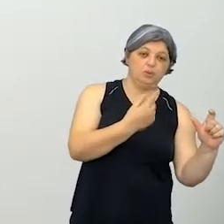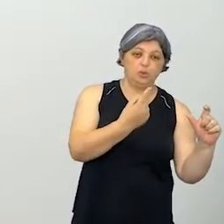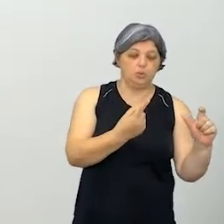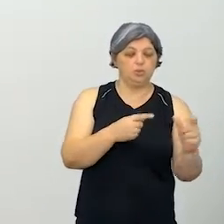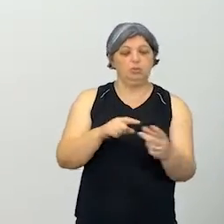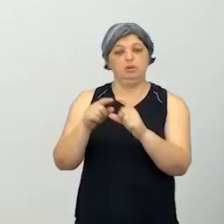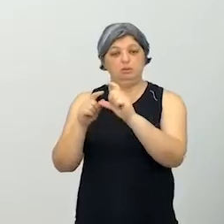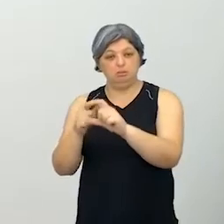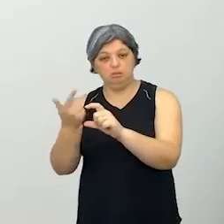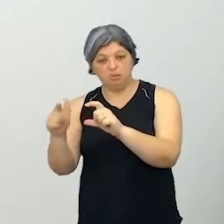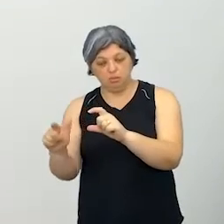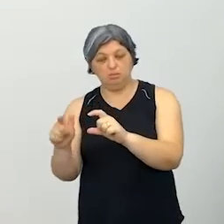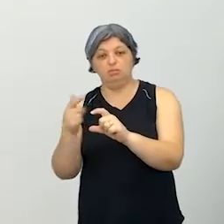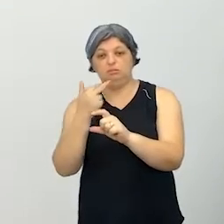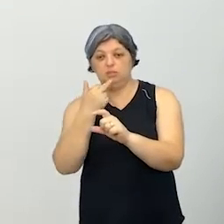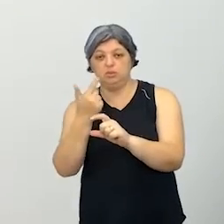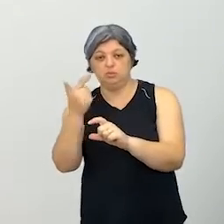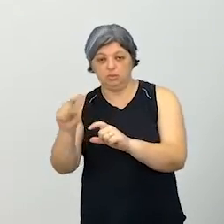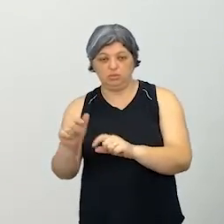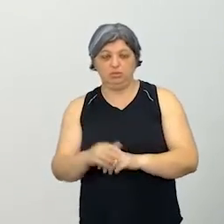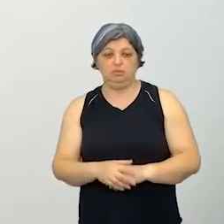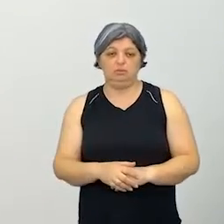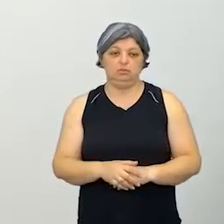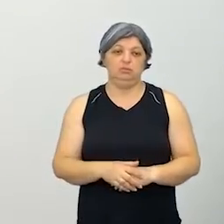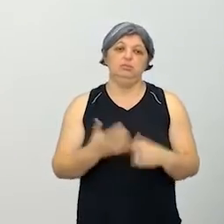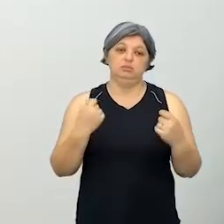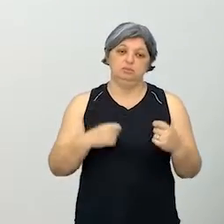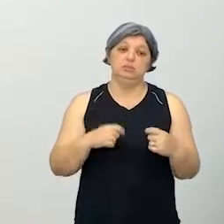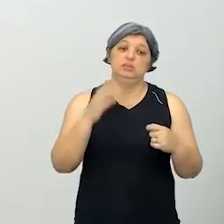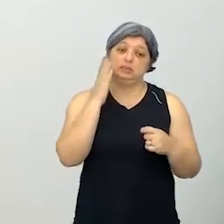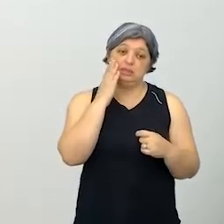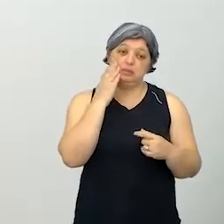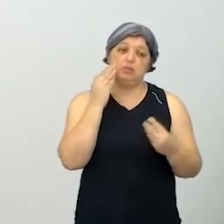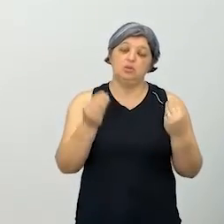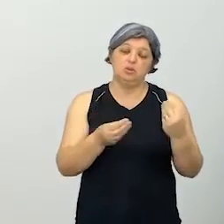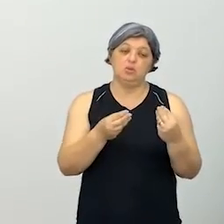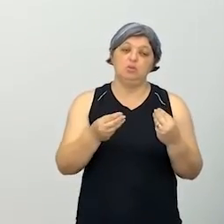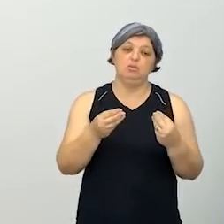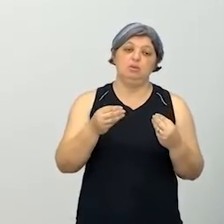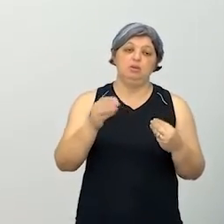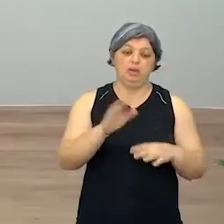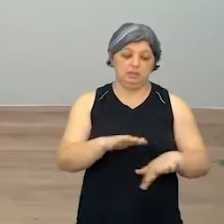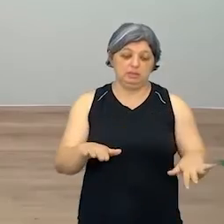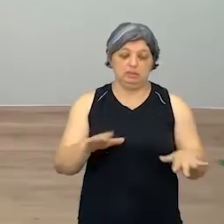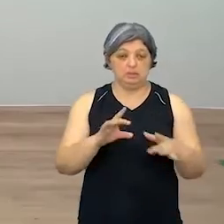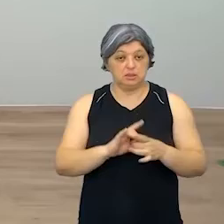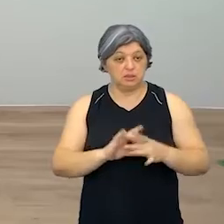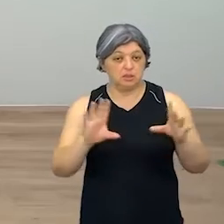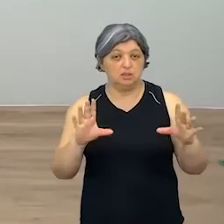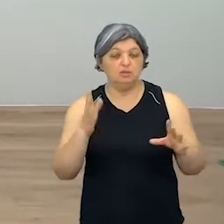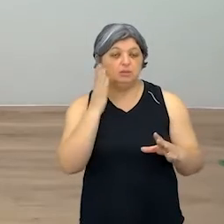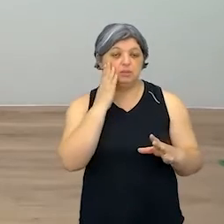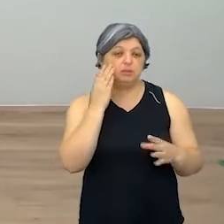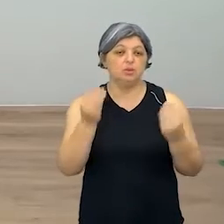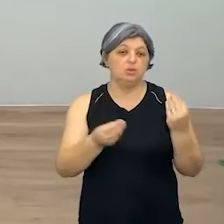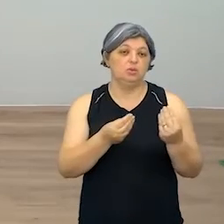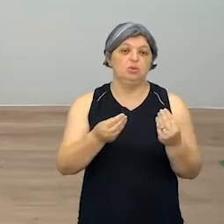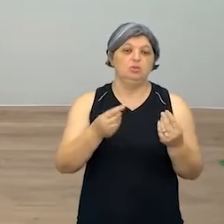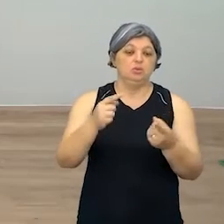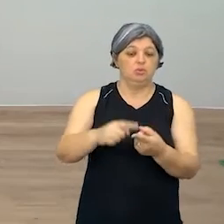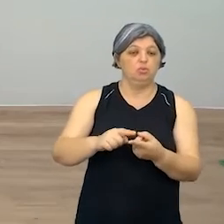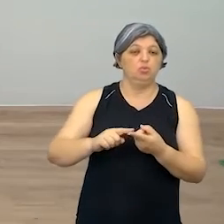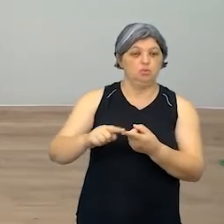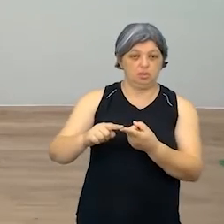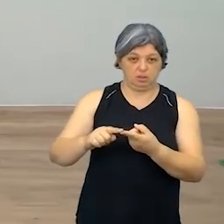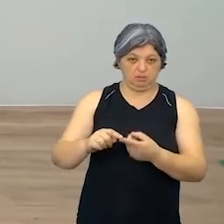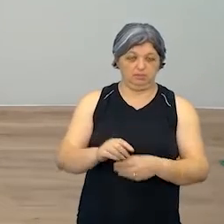mas antes a gente precisa que as crianças estejam disponíveis em relação a isso. Então, vamos falar um pouquinho mais sobre isso,